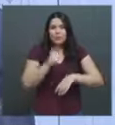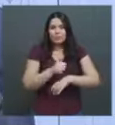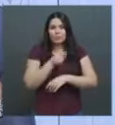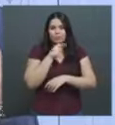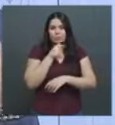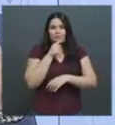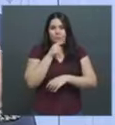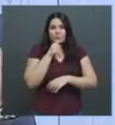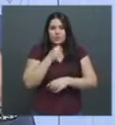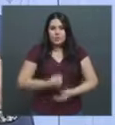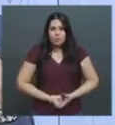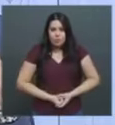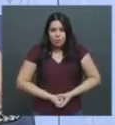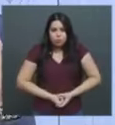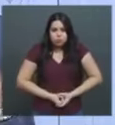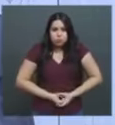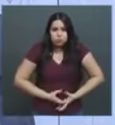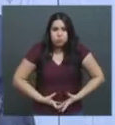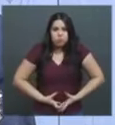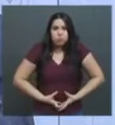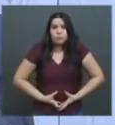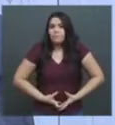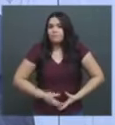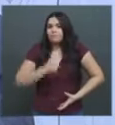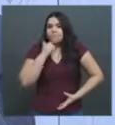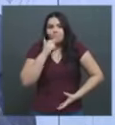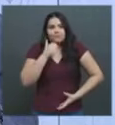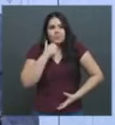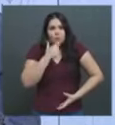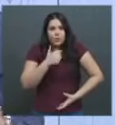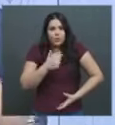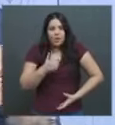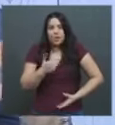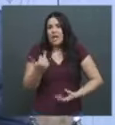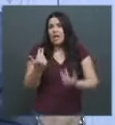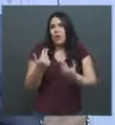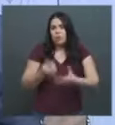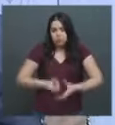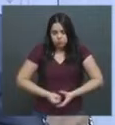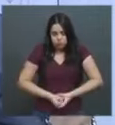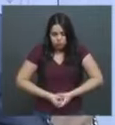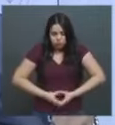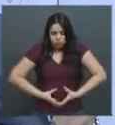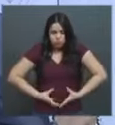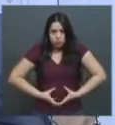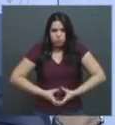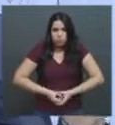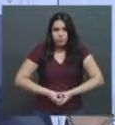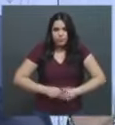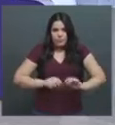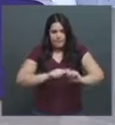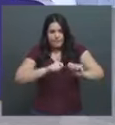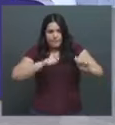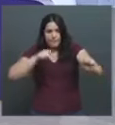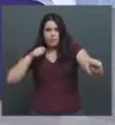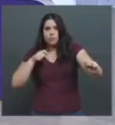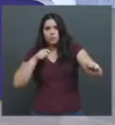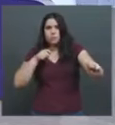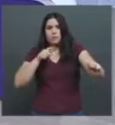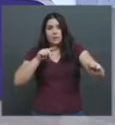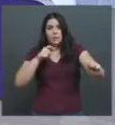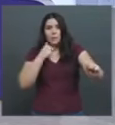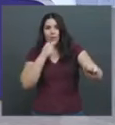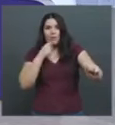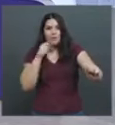que ela perde a força de esvaziamento da bexiga, como se fosse um elástico. Você puxa o elástico a certo ponto, ele perde aquela pressão de